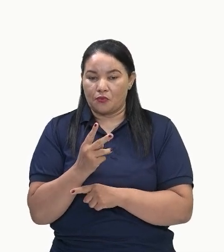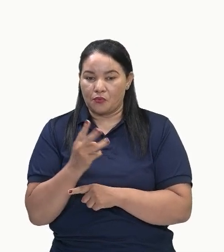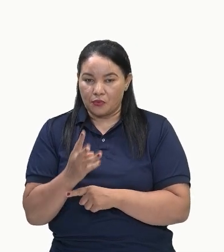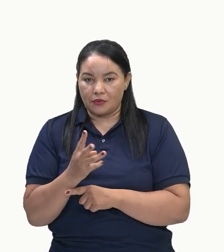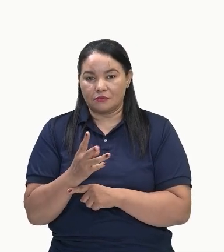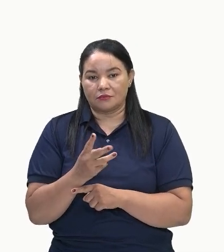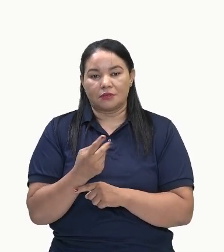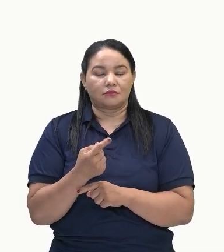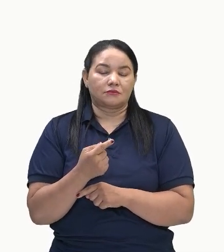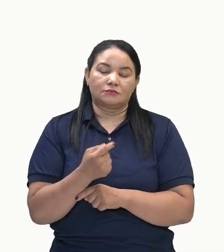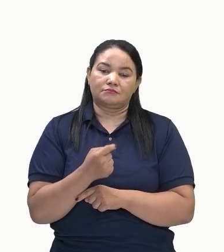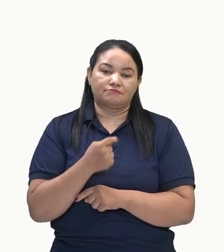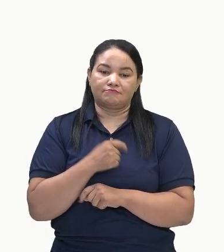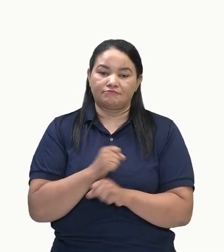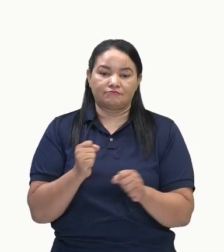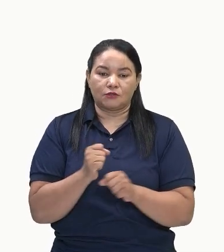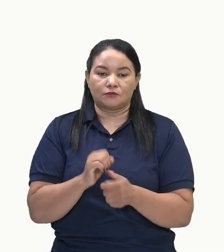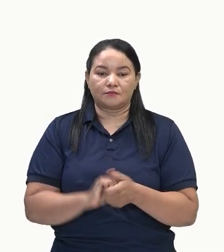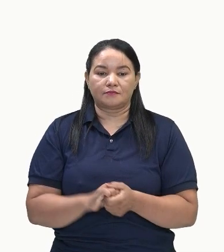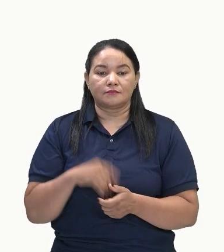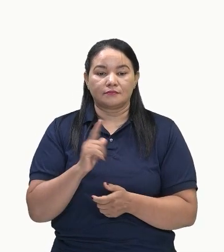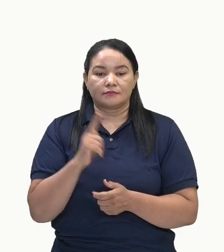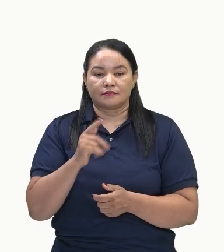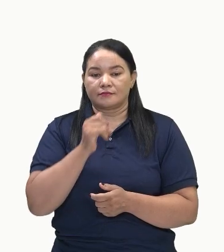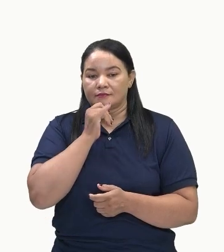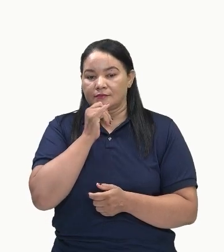temos como exemplo final aqui general